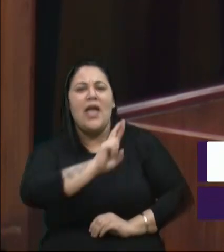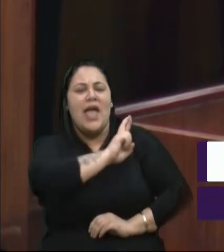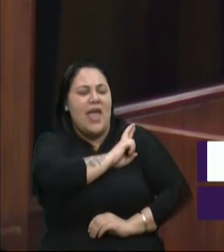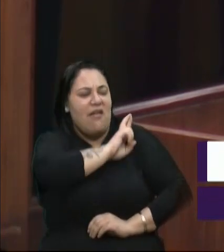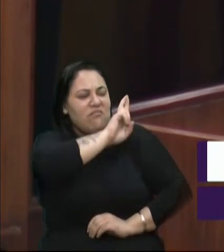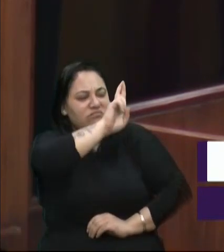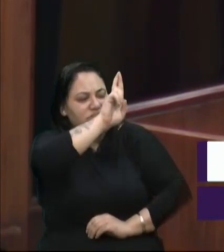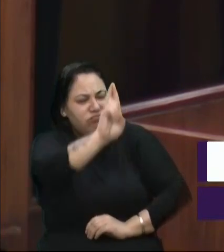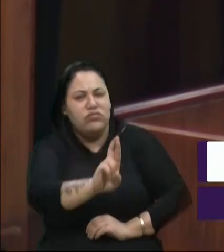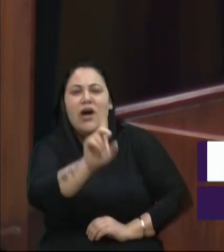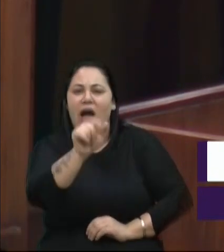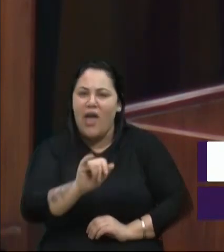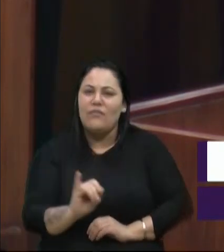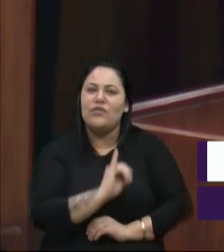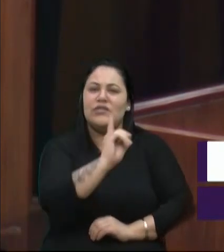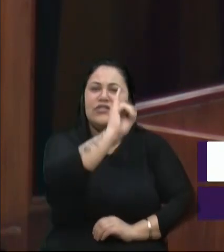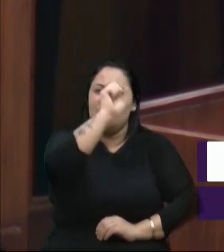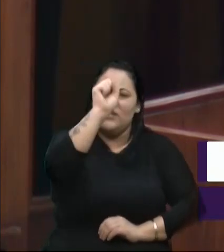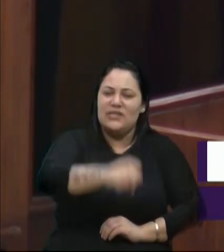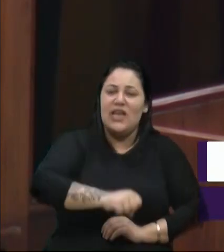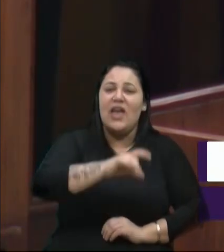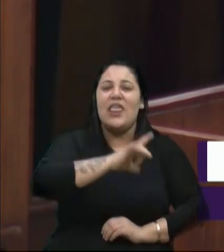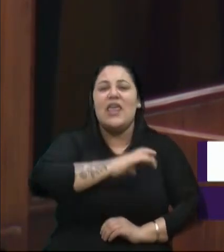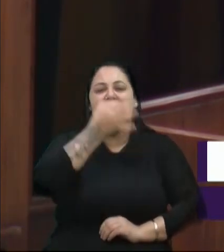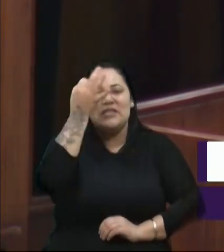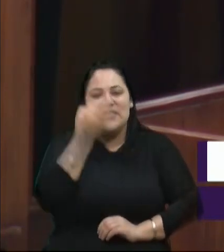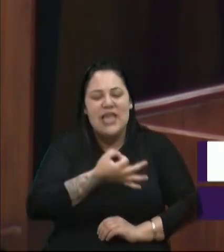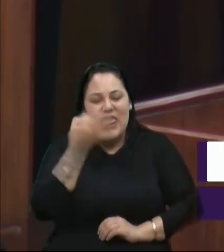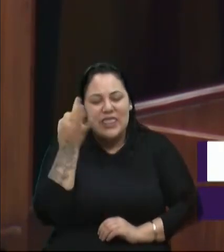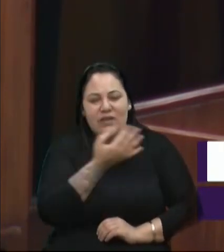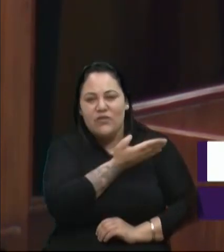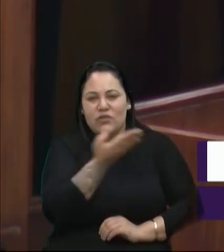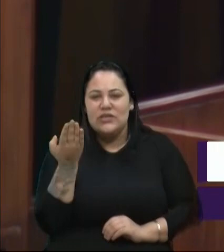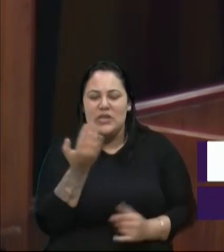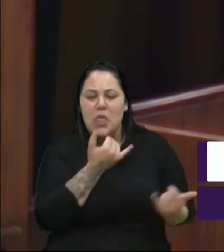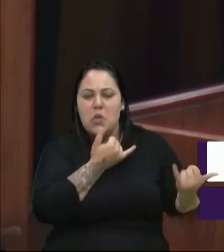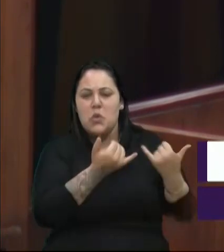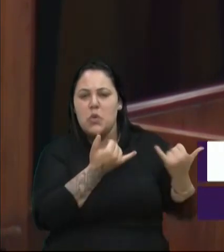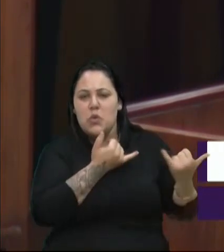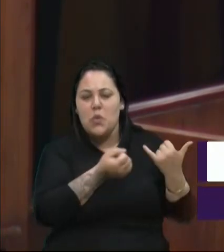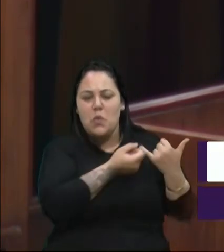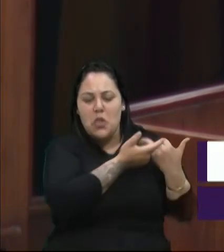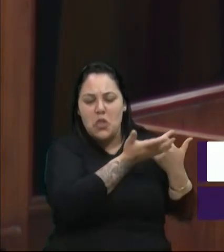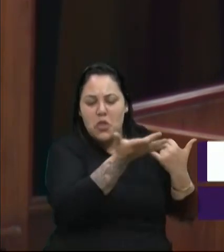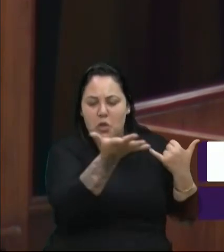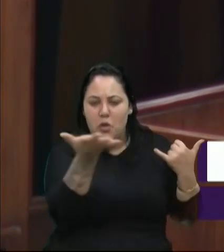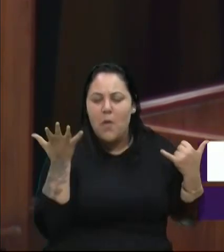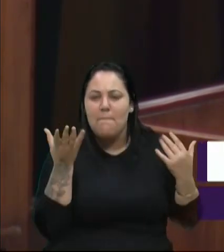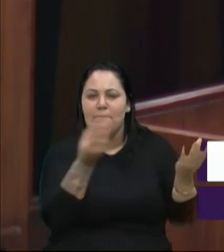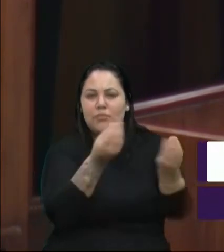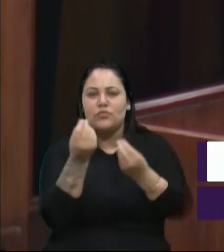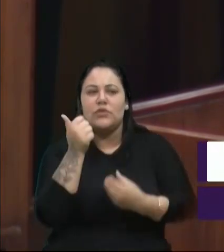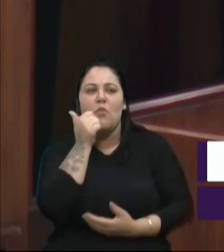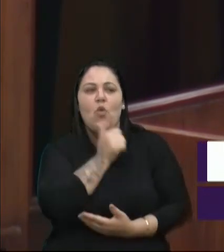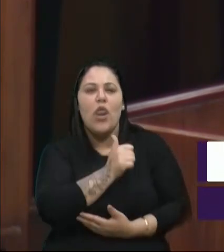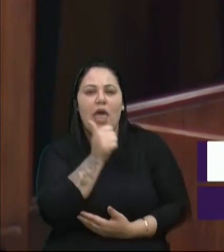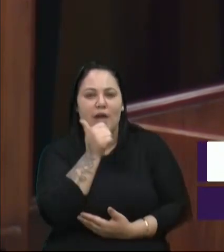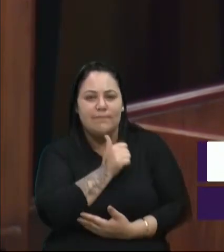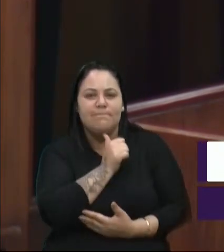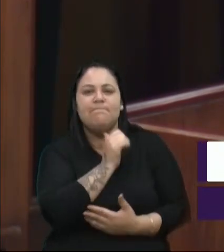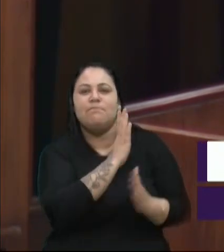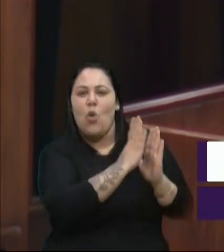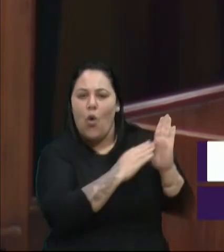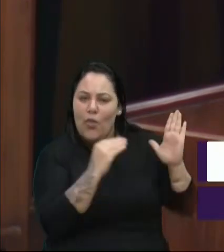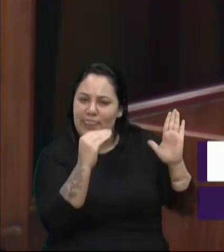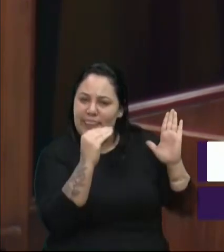Representatividade importa e tenho certeza que vocês são exemplos para tantas gurias e meninas que estão